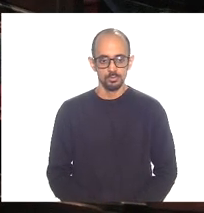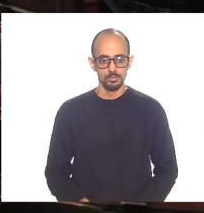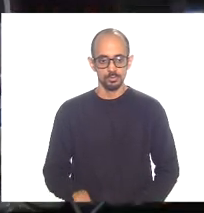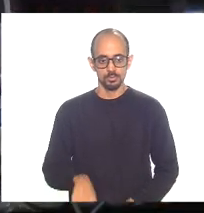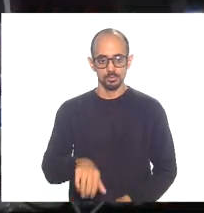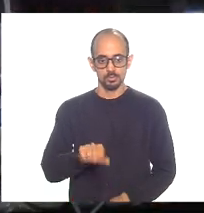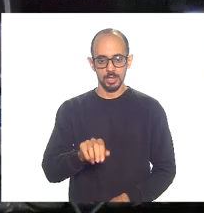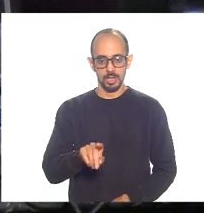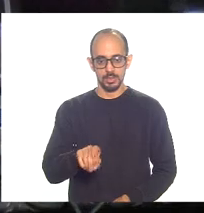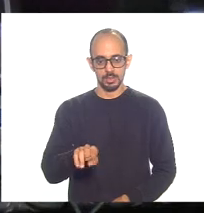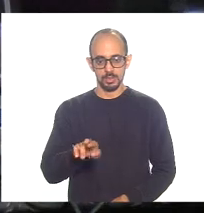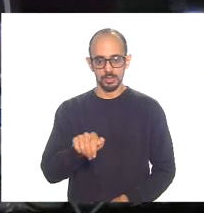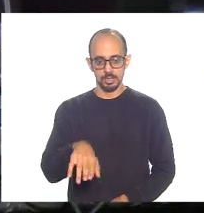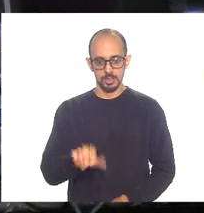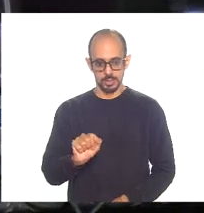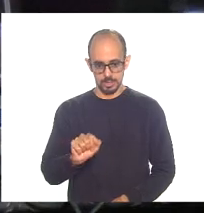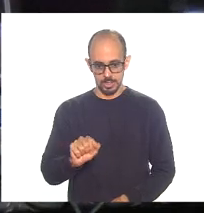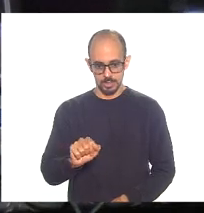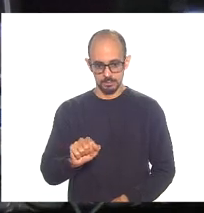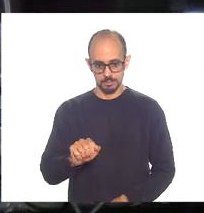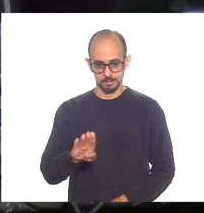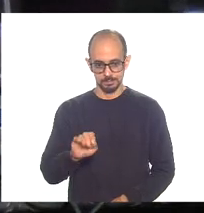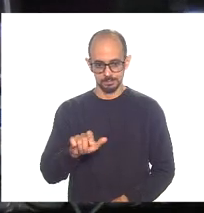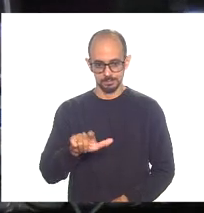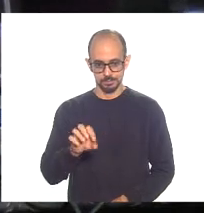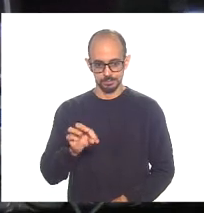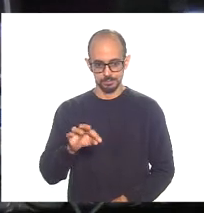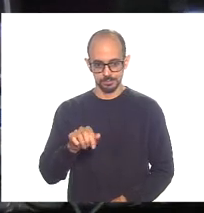Adriana Baltazar, deputada Adriana Baltazar.